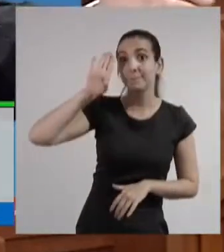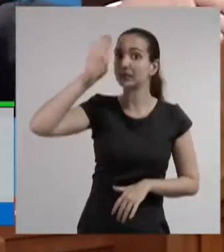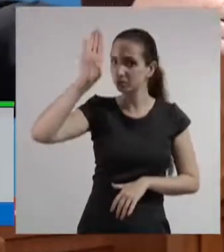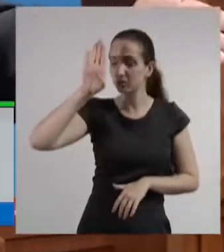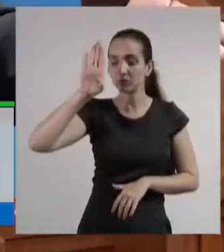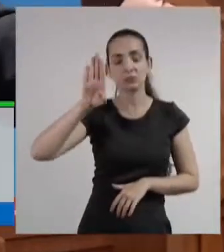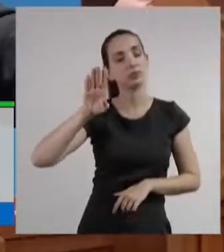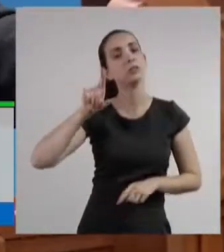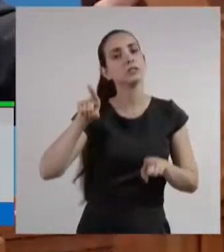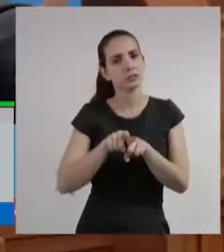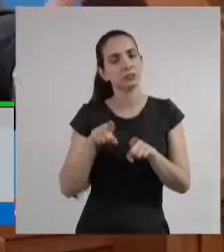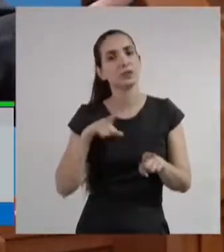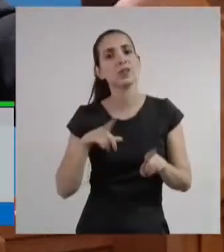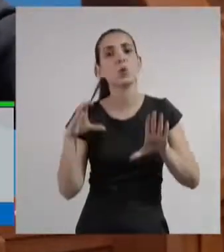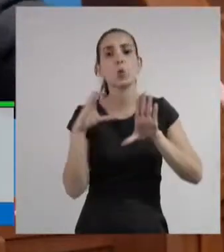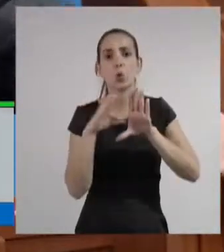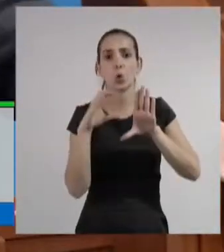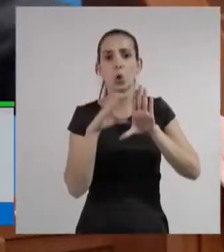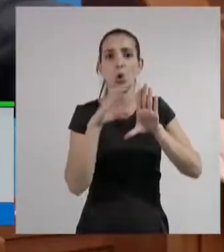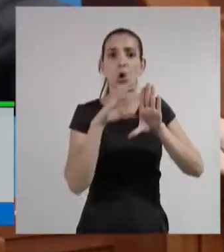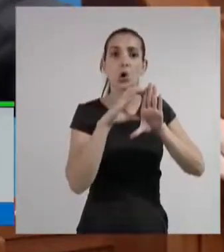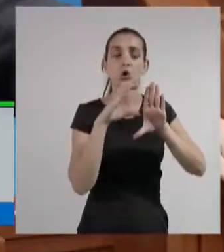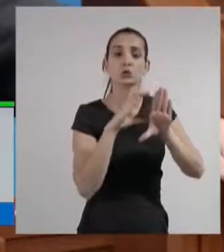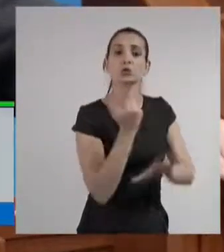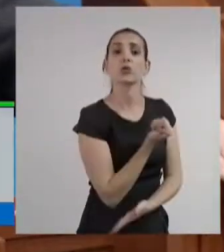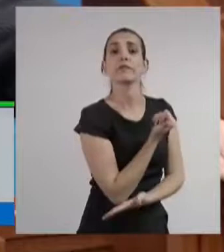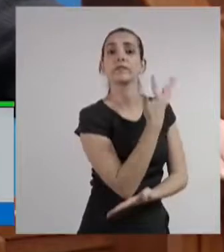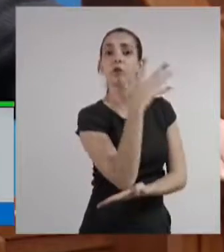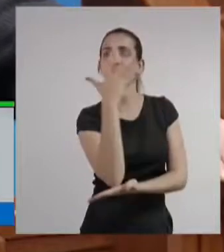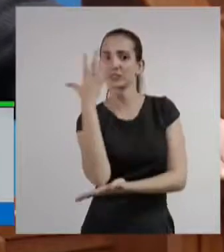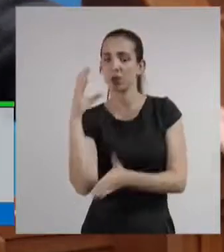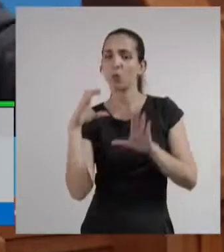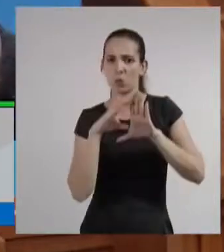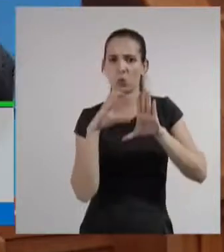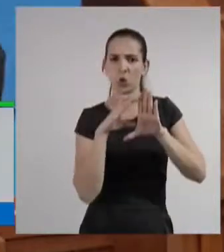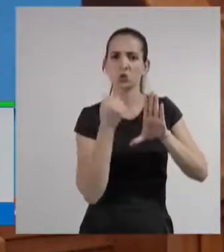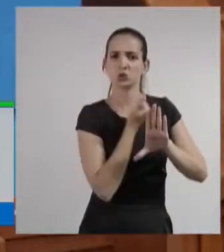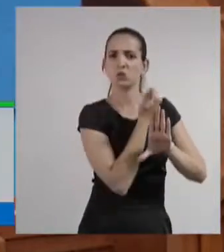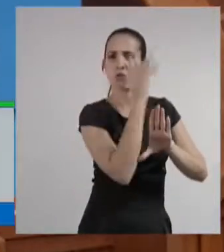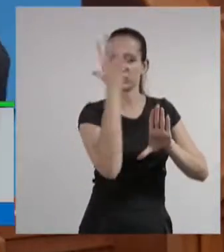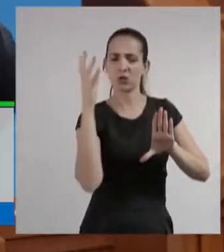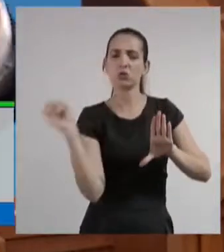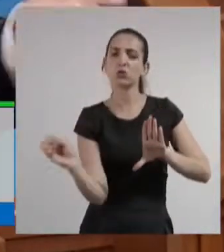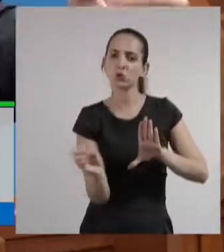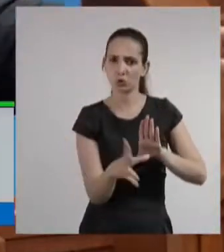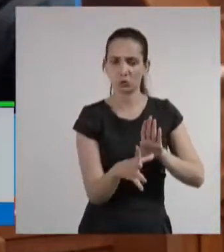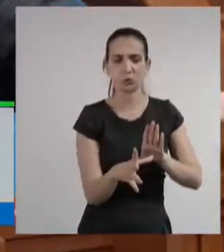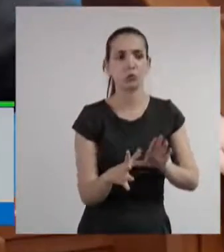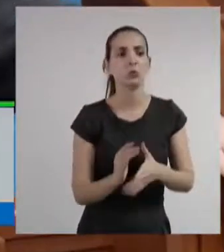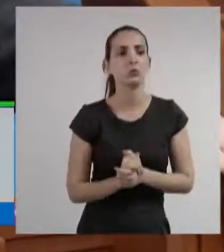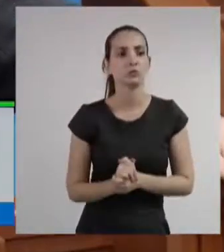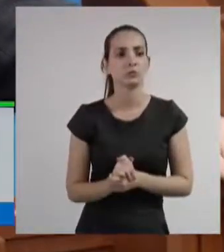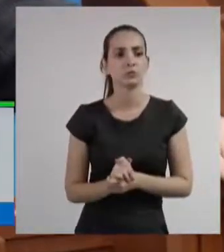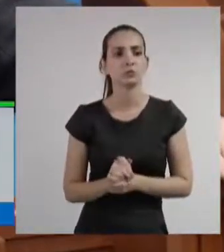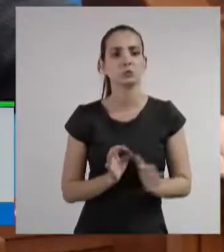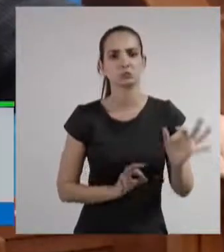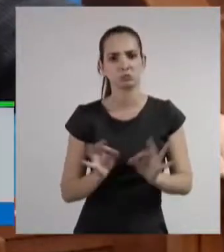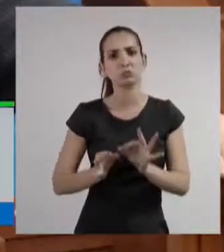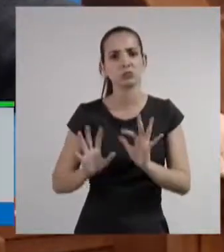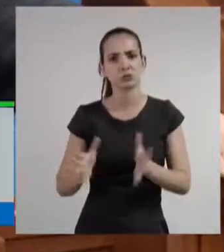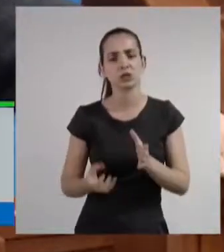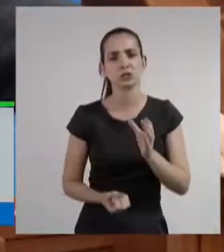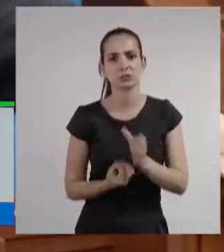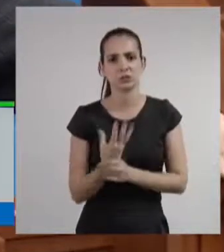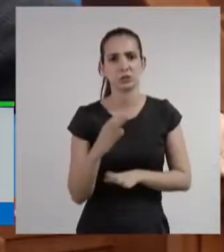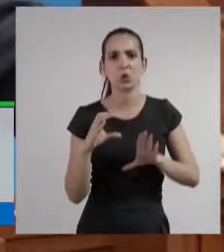ainda o Código Florestal, que foi elaborado recentemente, depois de grande discussão,